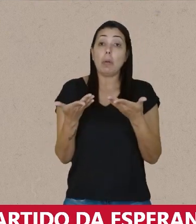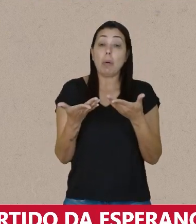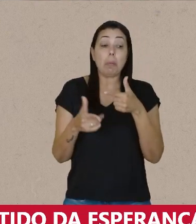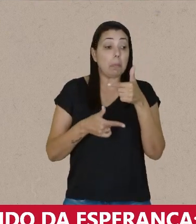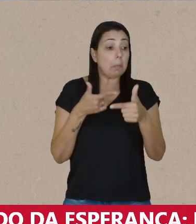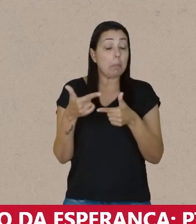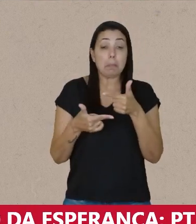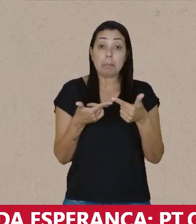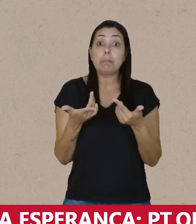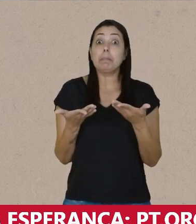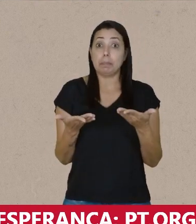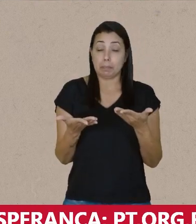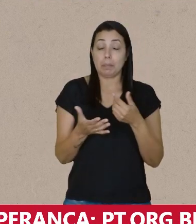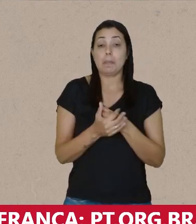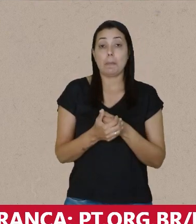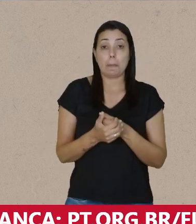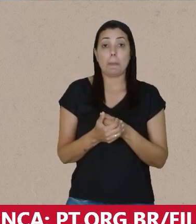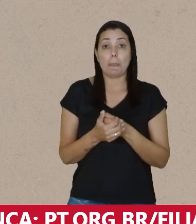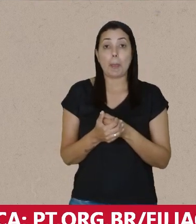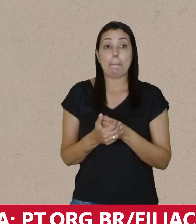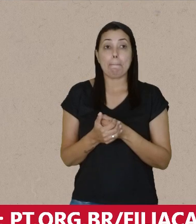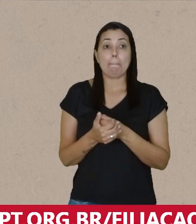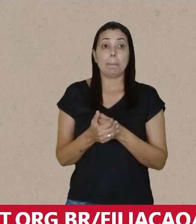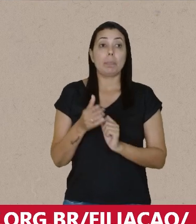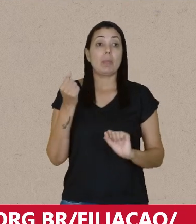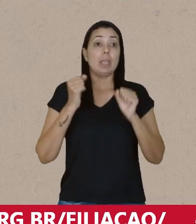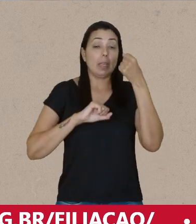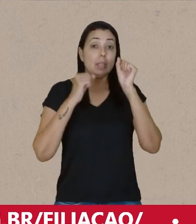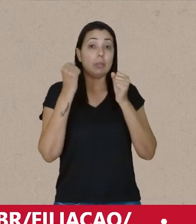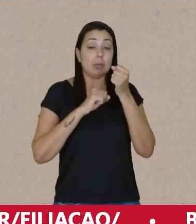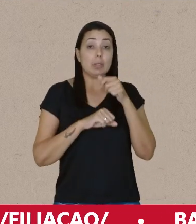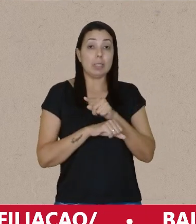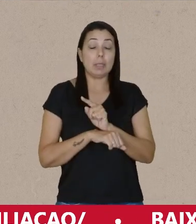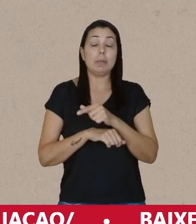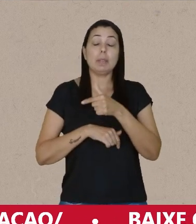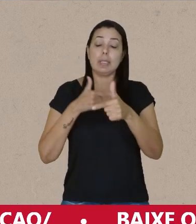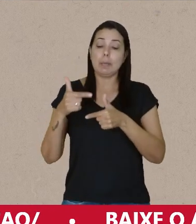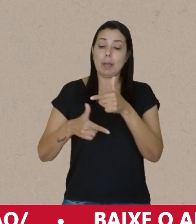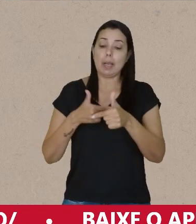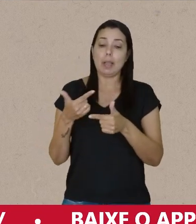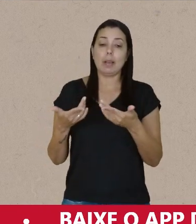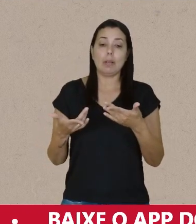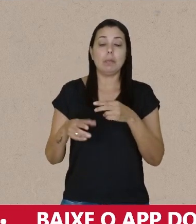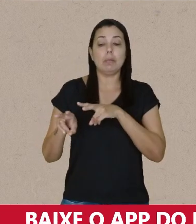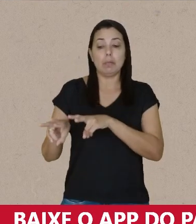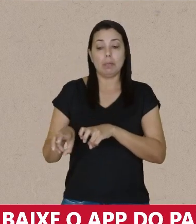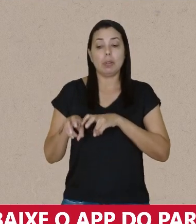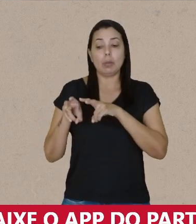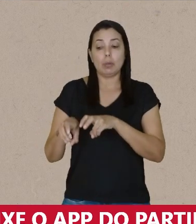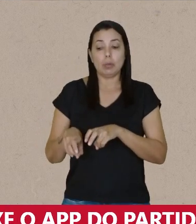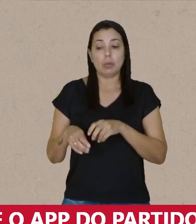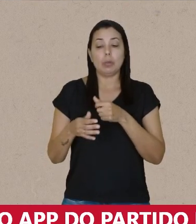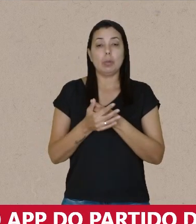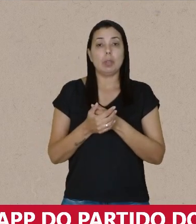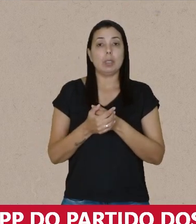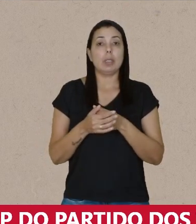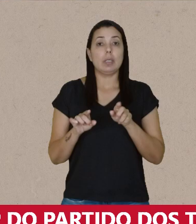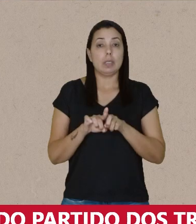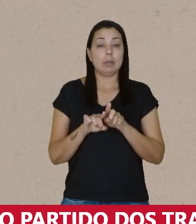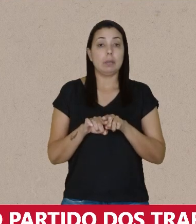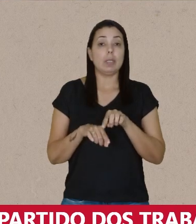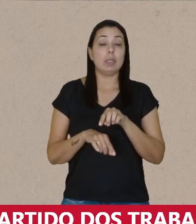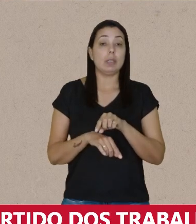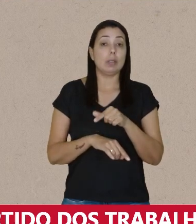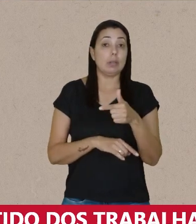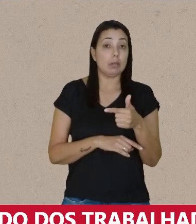emprego? Como que a indústria cada vez mais empregará menos, como a agricultura no passado empregou 2/3 e